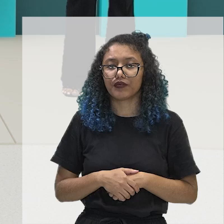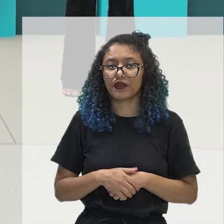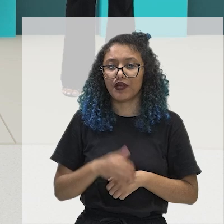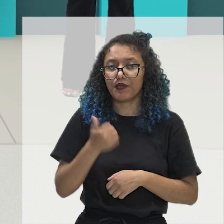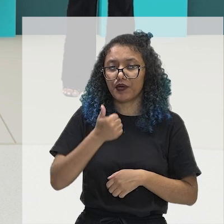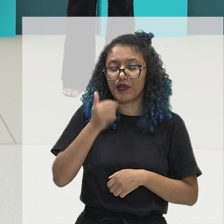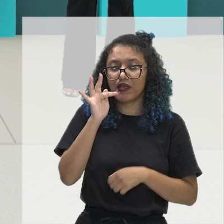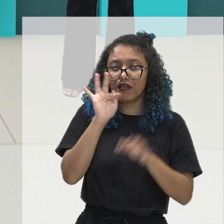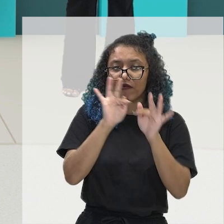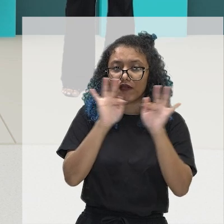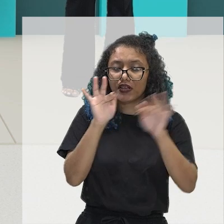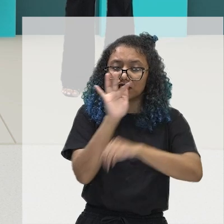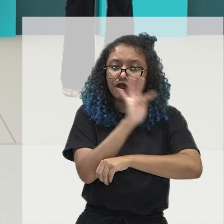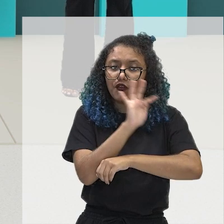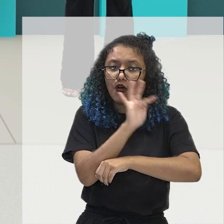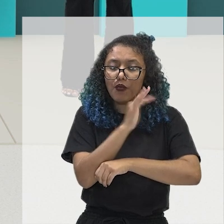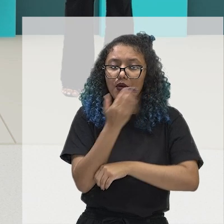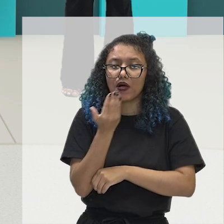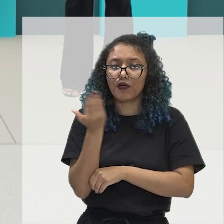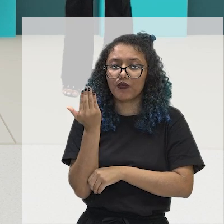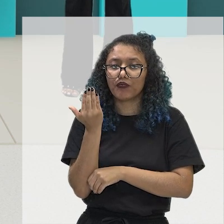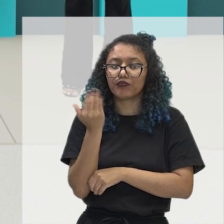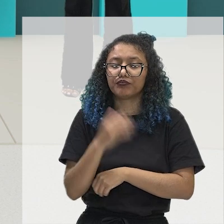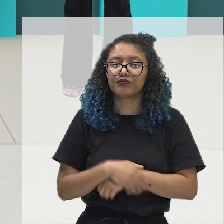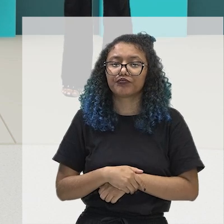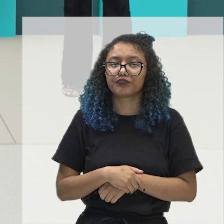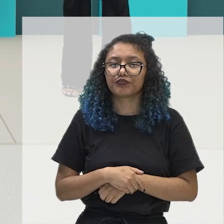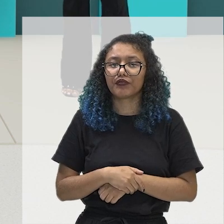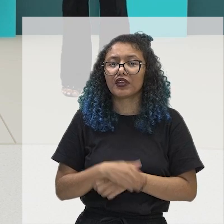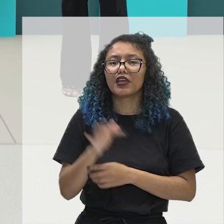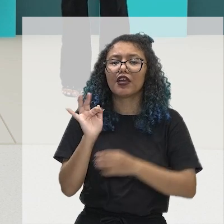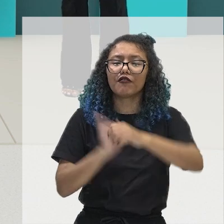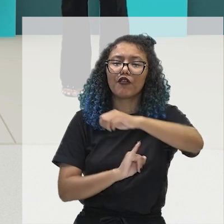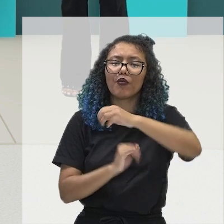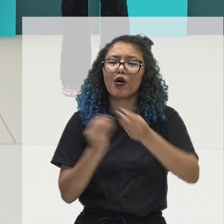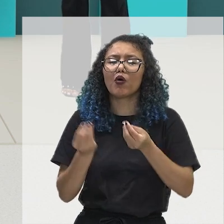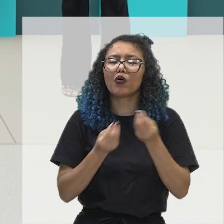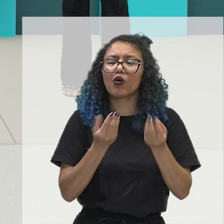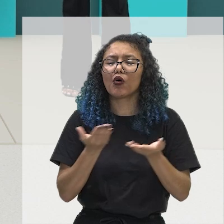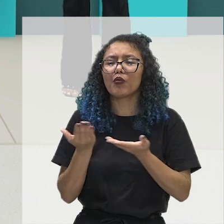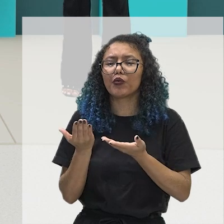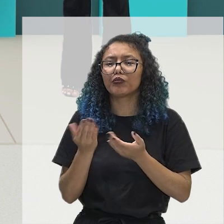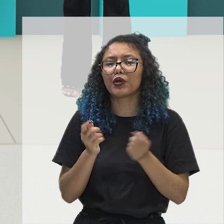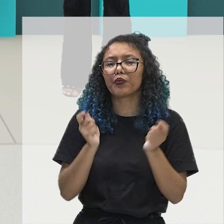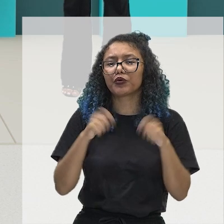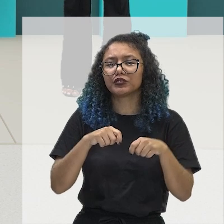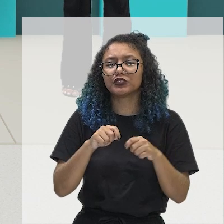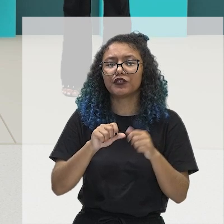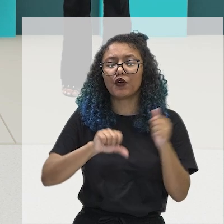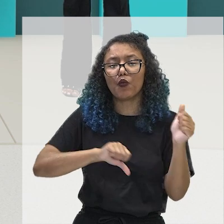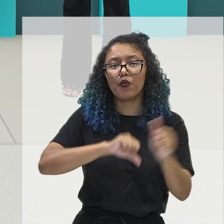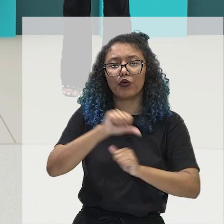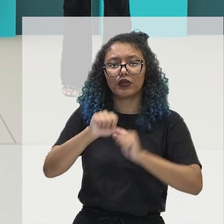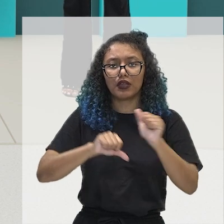Eu tenho que ir. E aí, numa maneira informal, numa conversa do dia a dia, eu posso substituir I have to